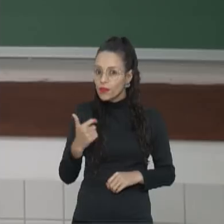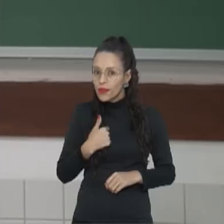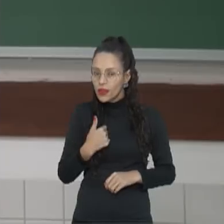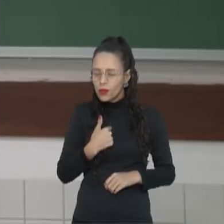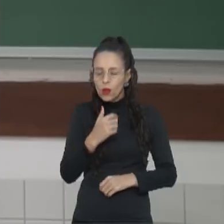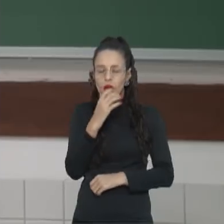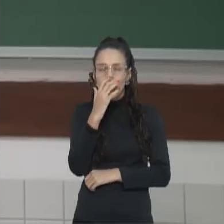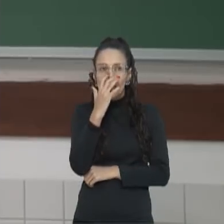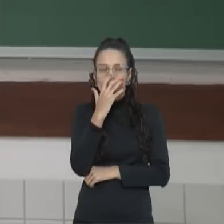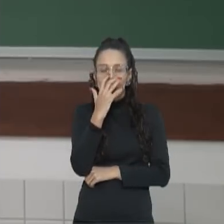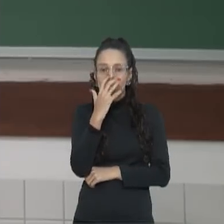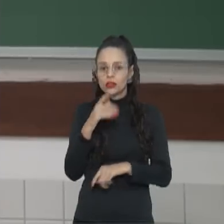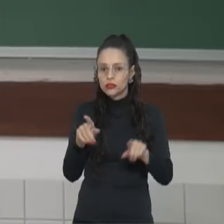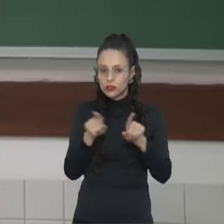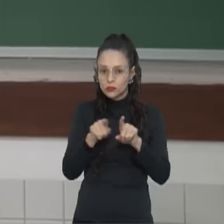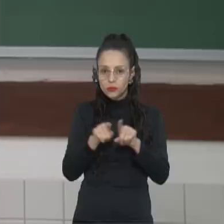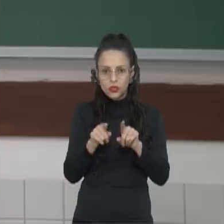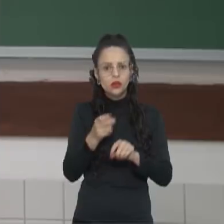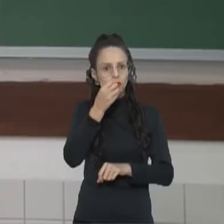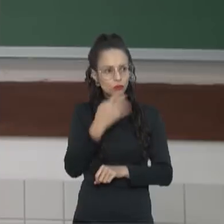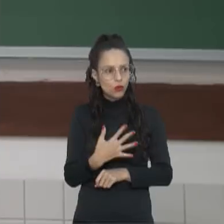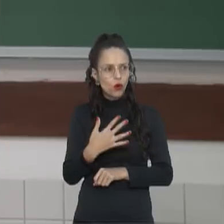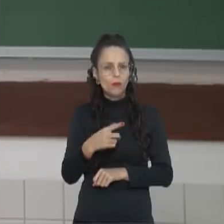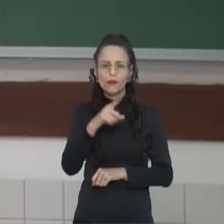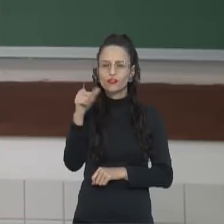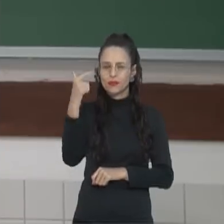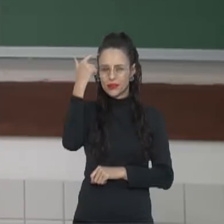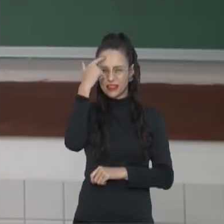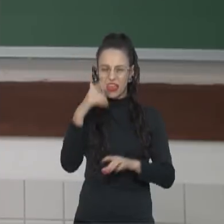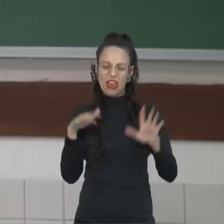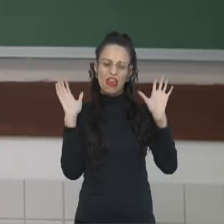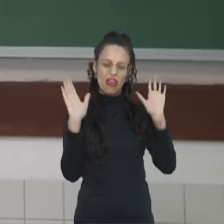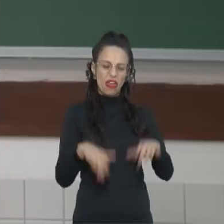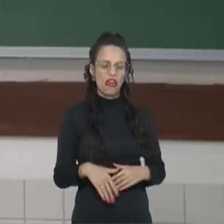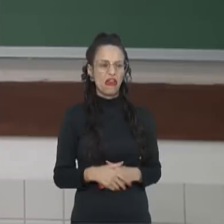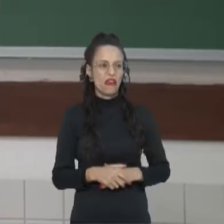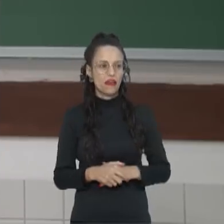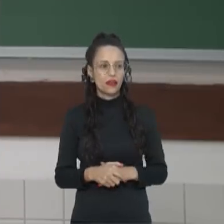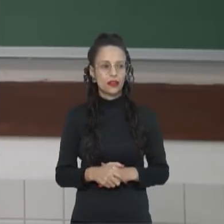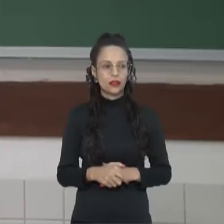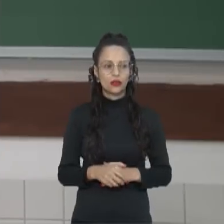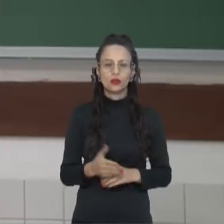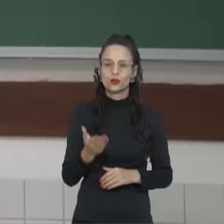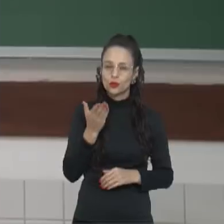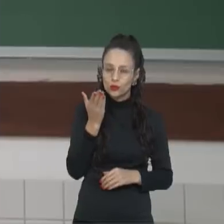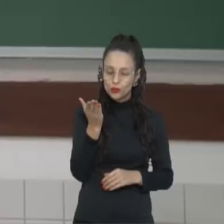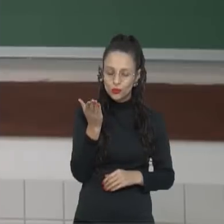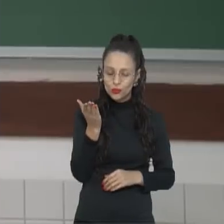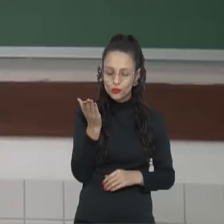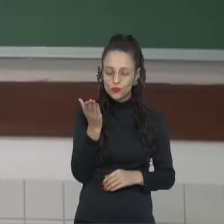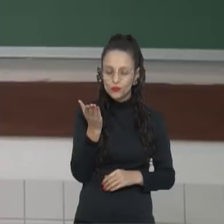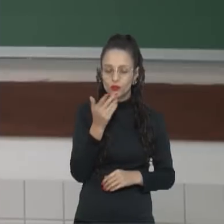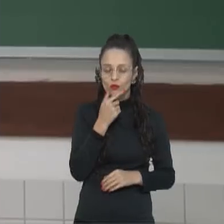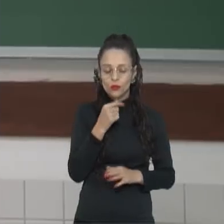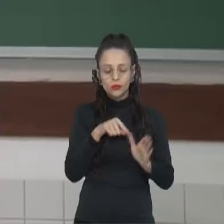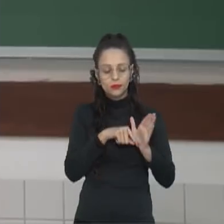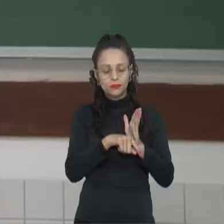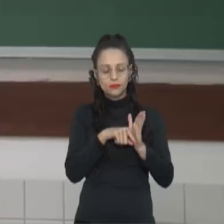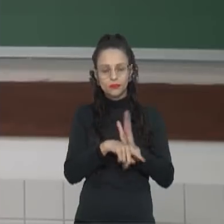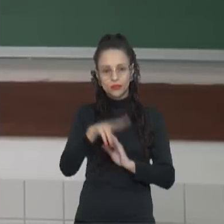muita atenção, e até é bom para nós desconstruirmos a ideia, como diria o